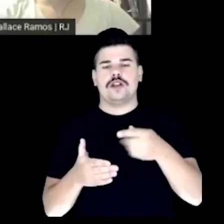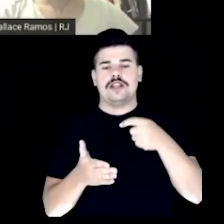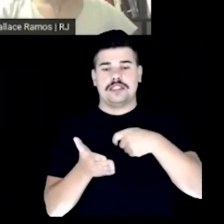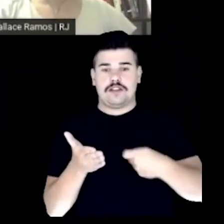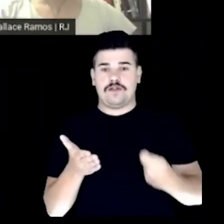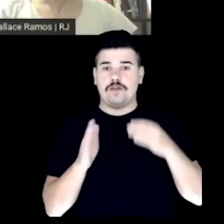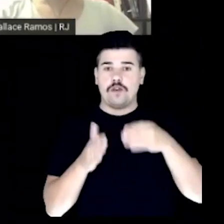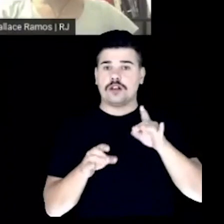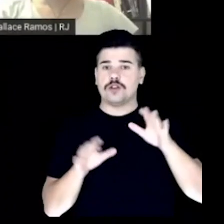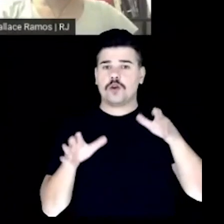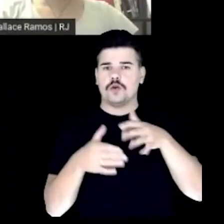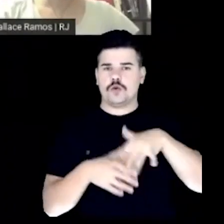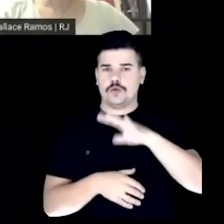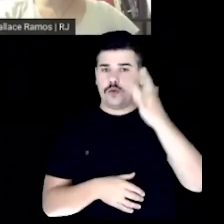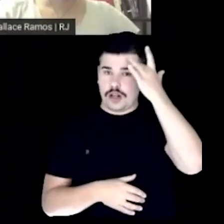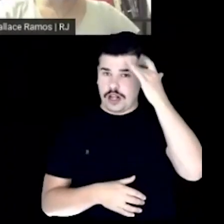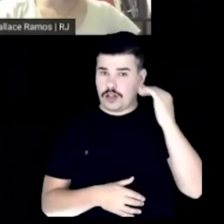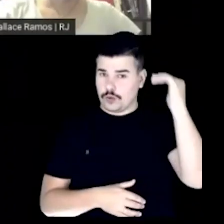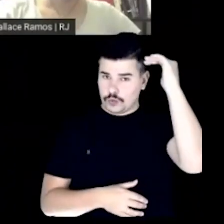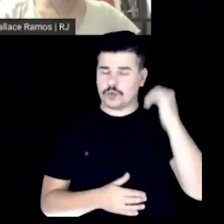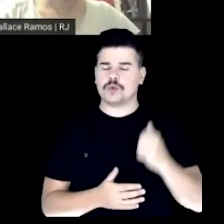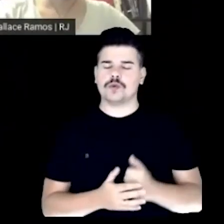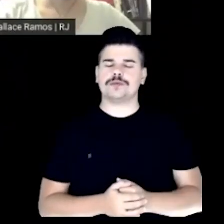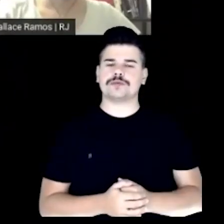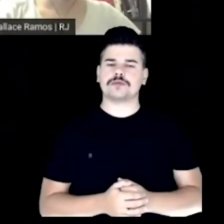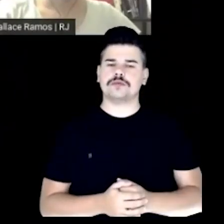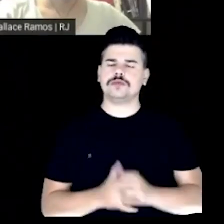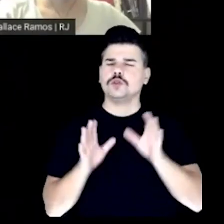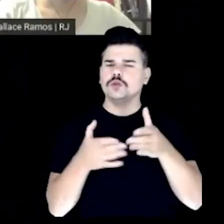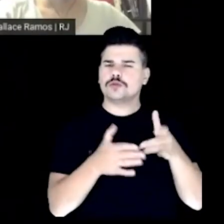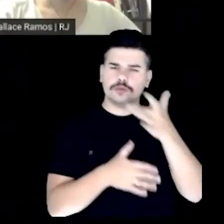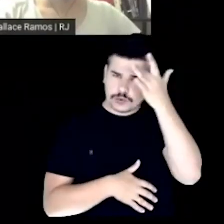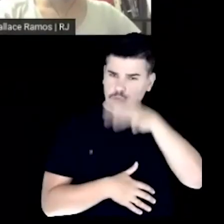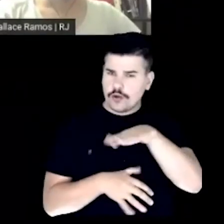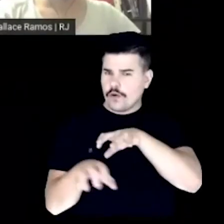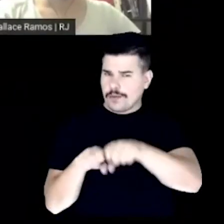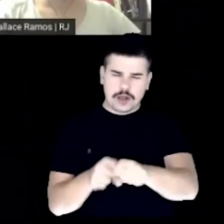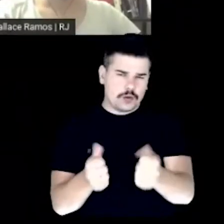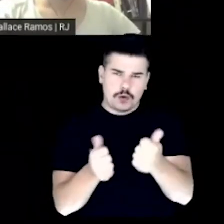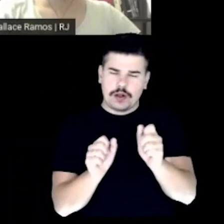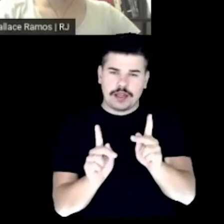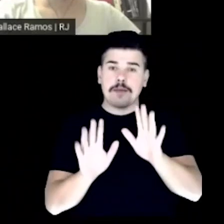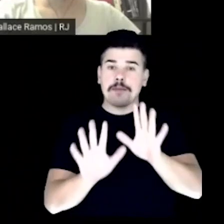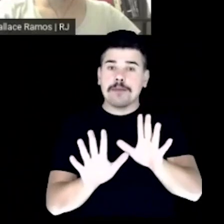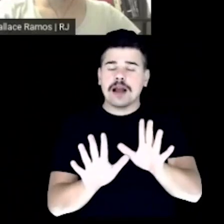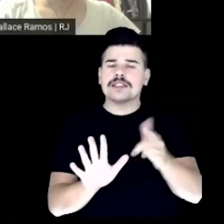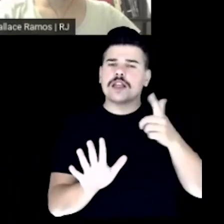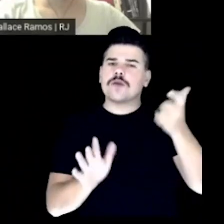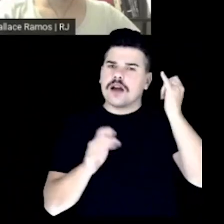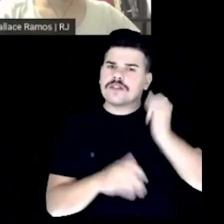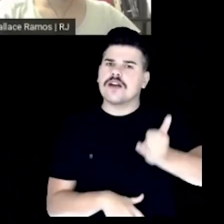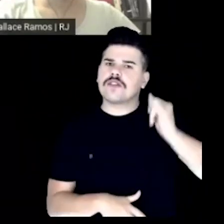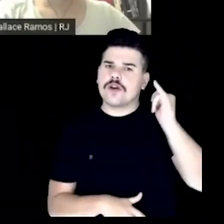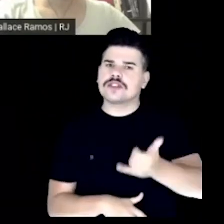para adultos. Exato. Que eu escrevia para, sabe, um leitor formado e tal. Só que, de certa